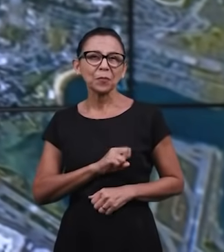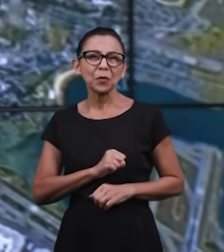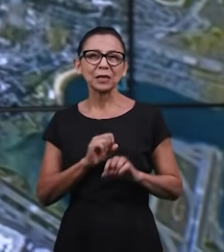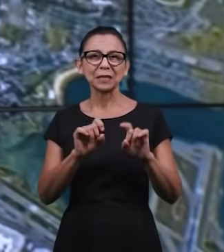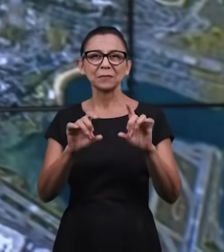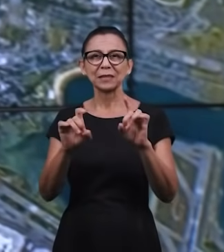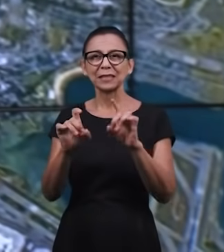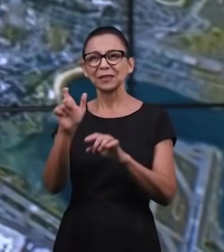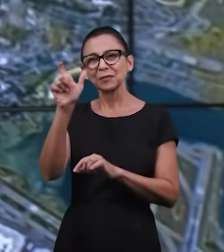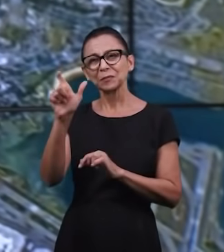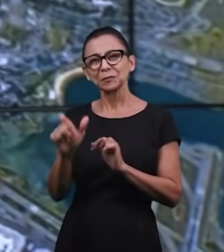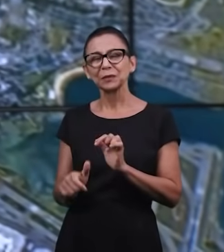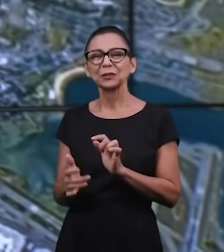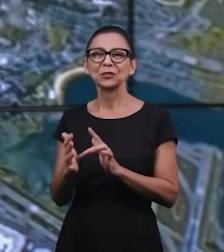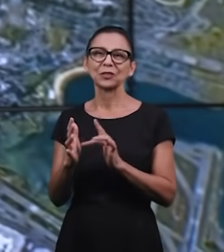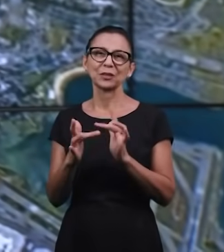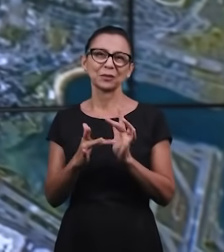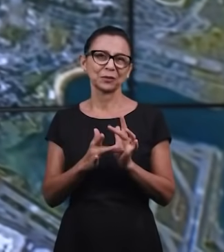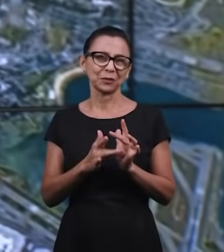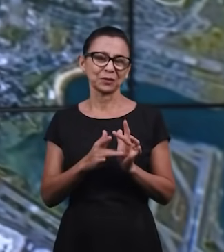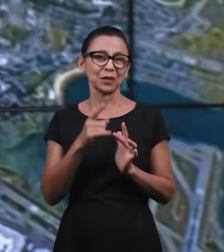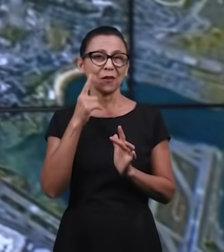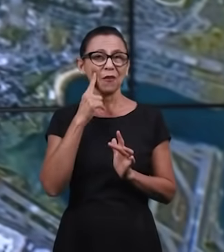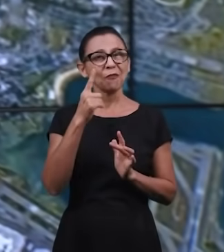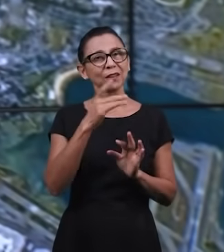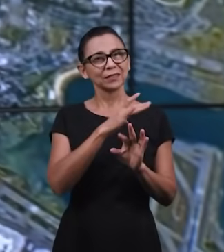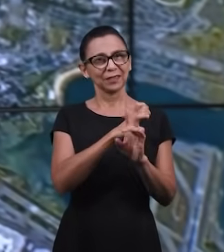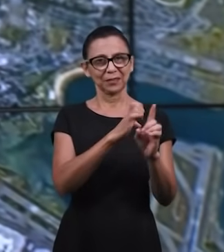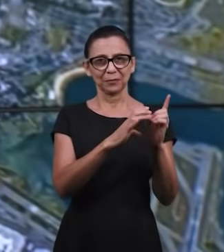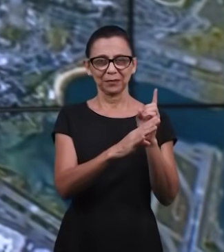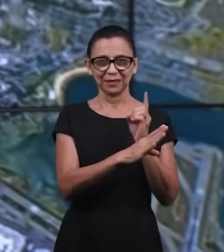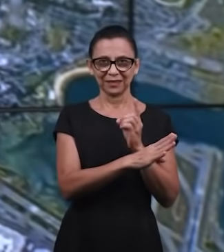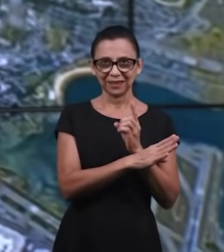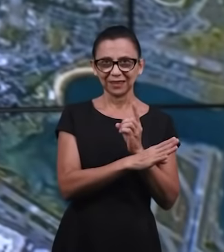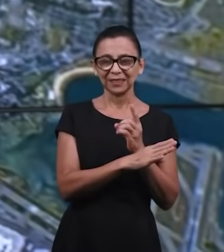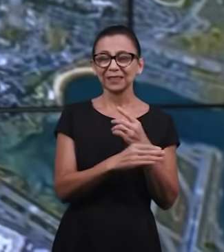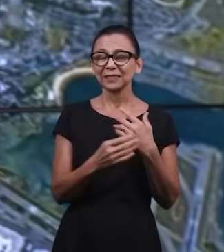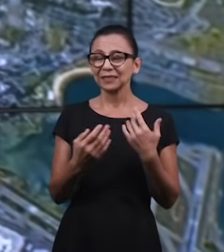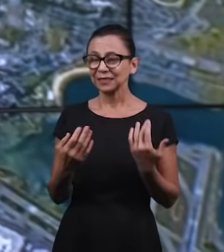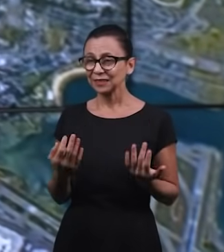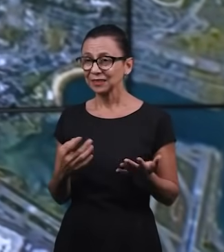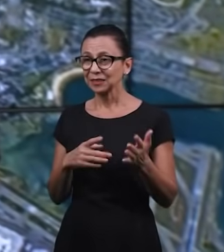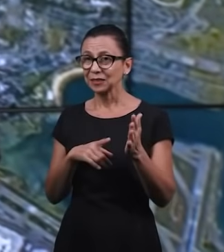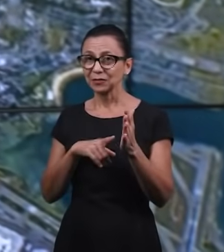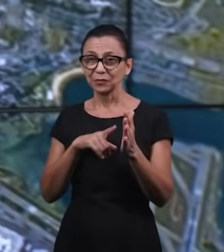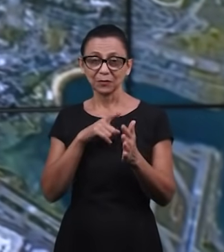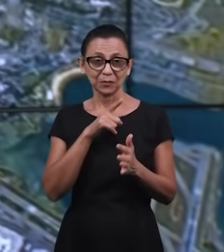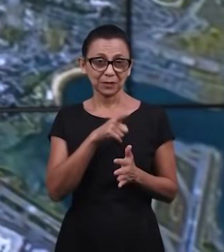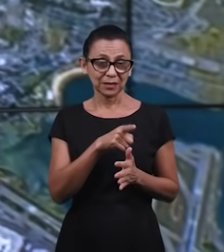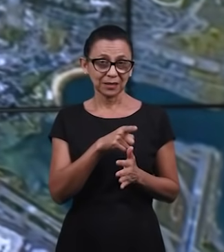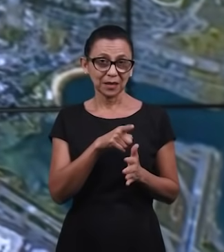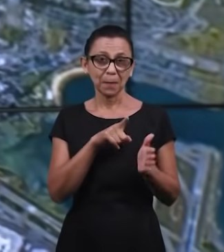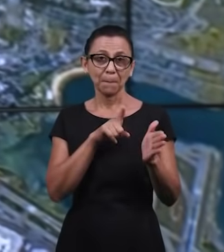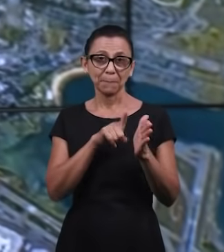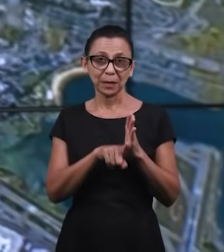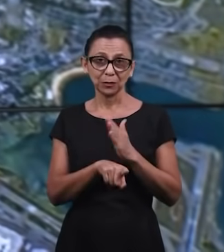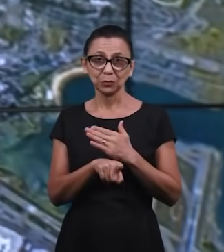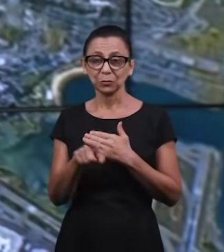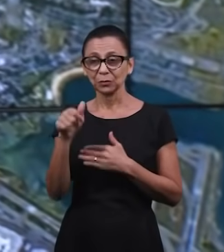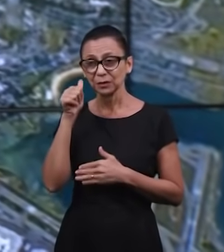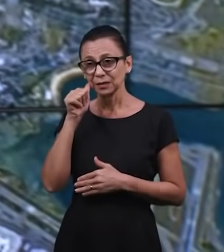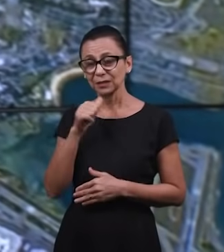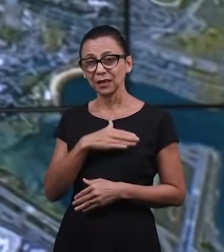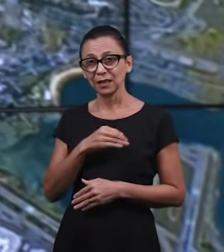especial pelo Senhor Jesus através da escola bíblica. A pergunta, né, que você fez a ela é